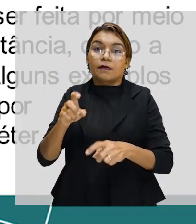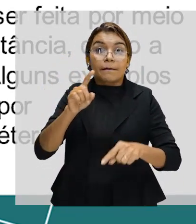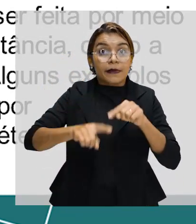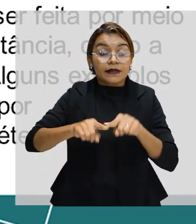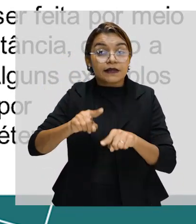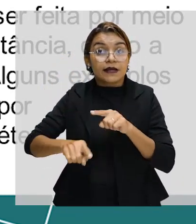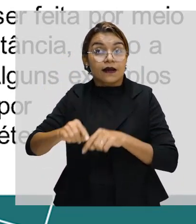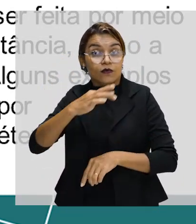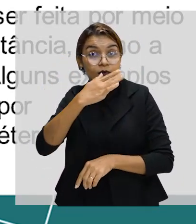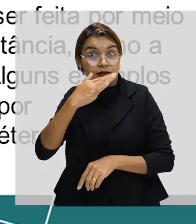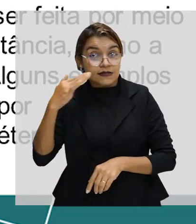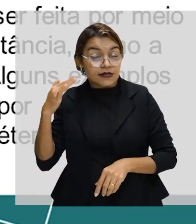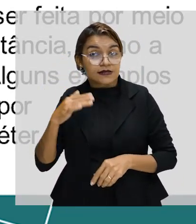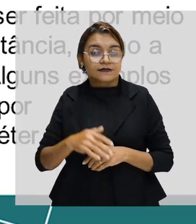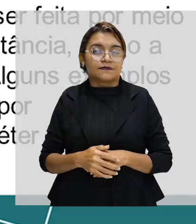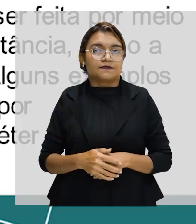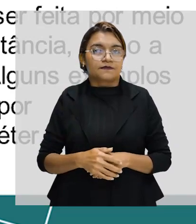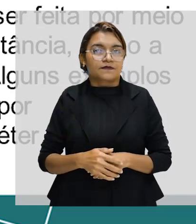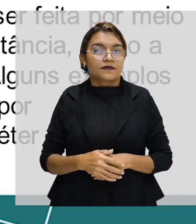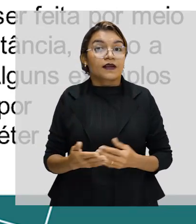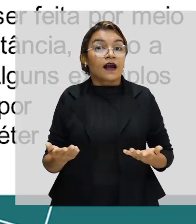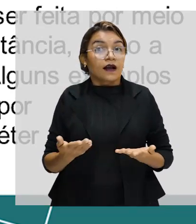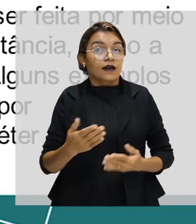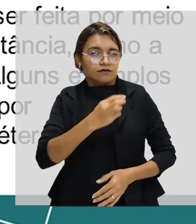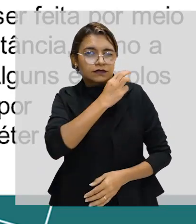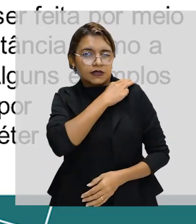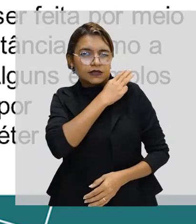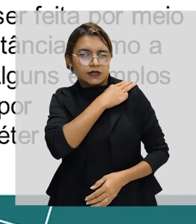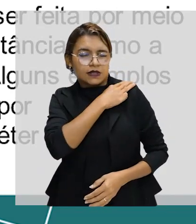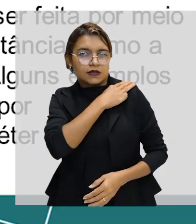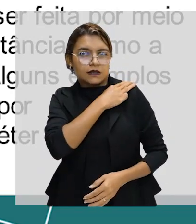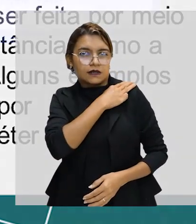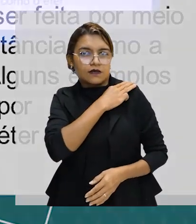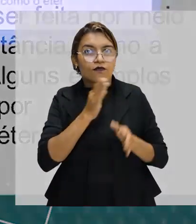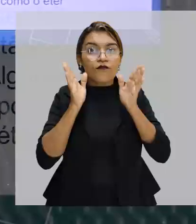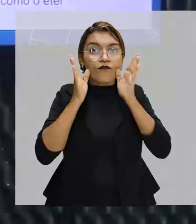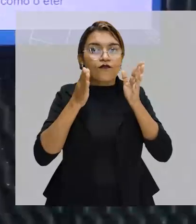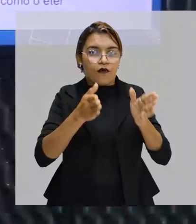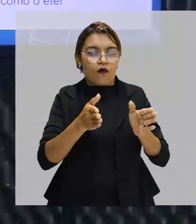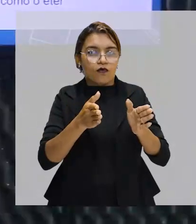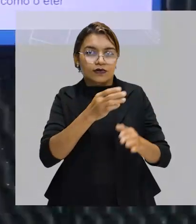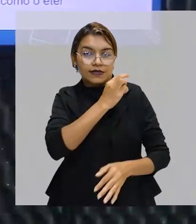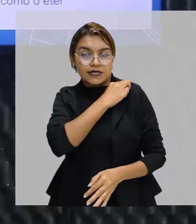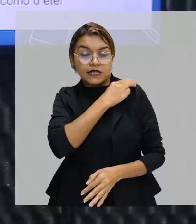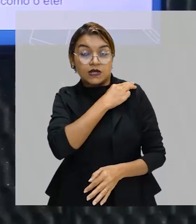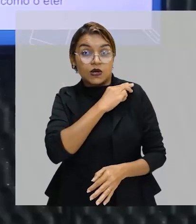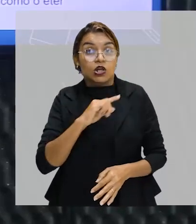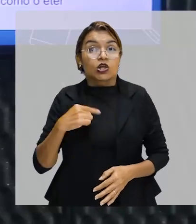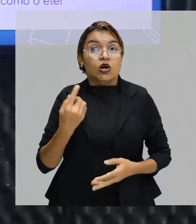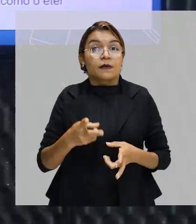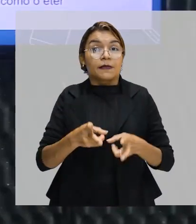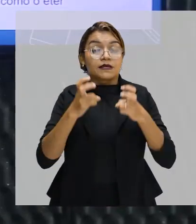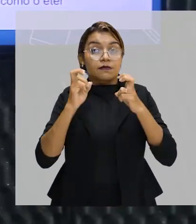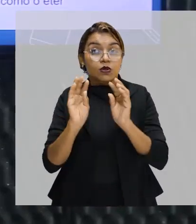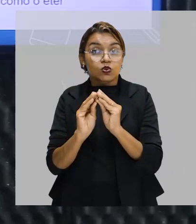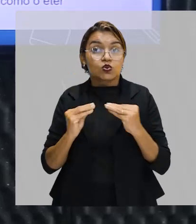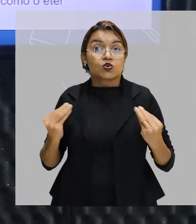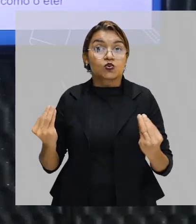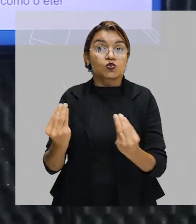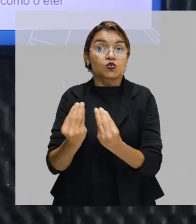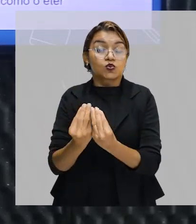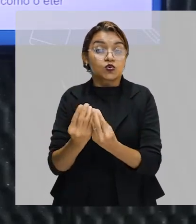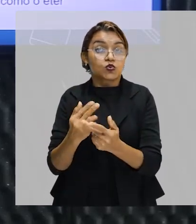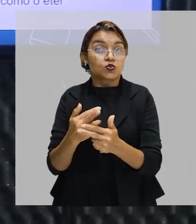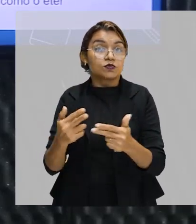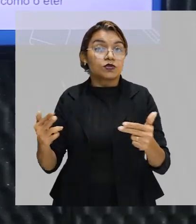essências. E aqui no terceiro ano, porque essa aula é voltada em particular para o terceiro ano, né, nós vamos ver que essas